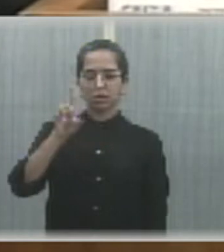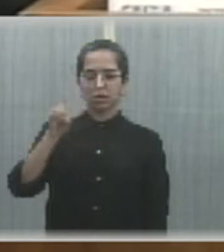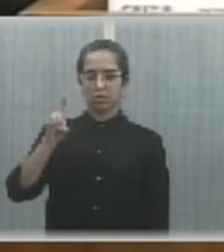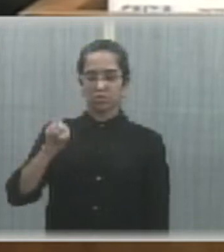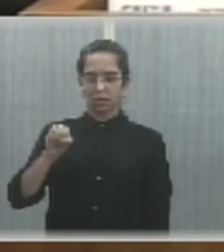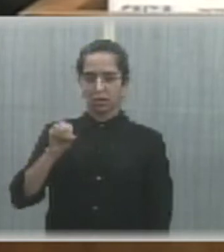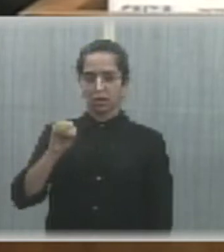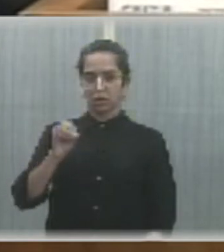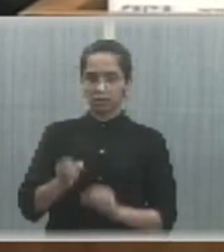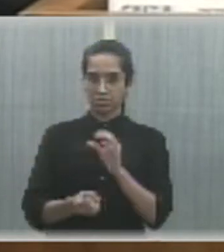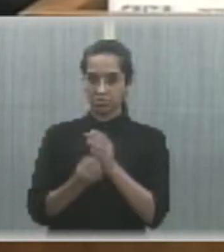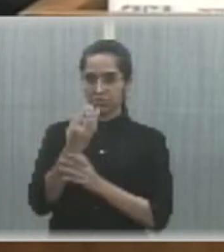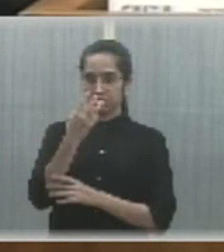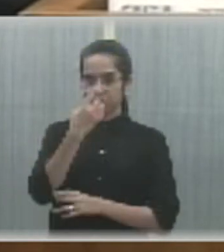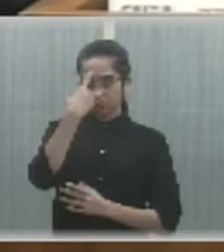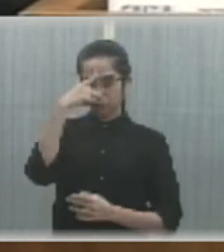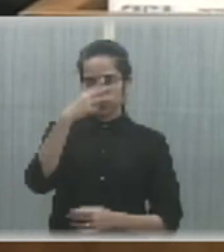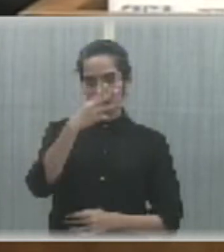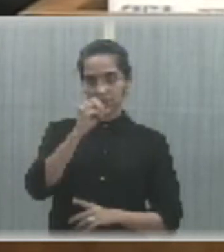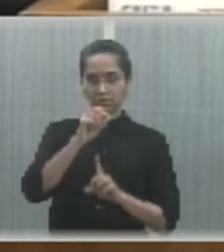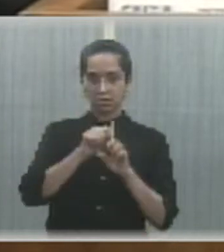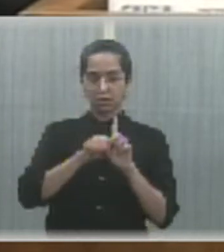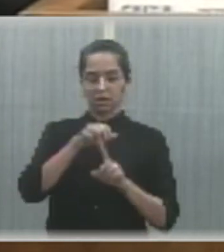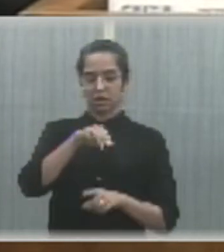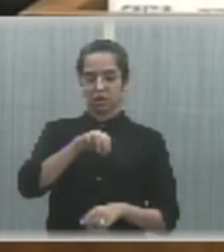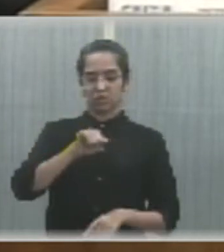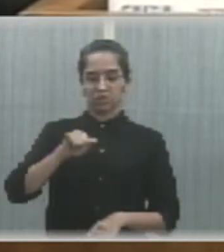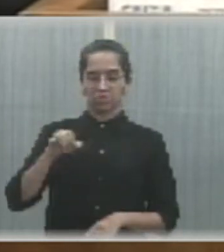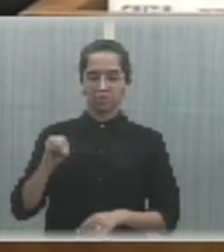dia 30 de maio do corrente ano.